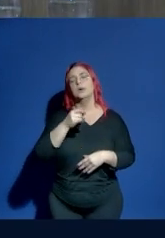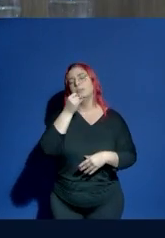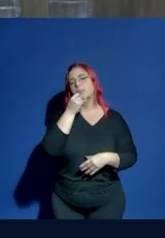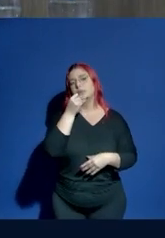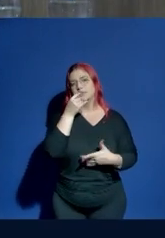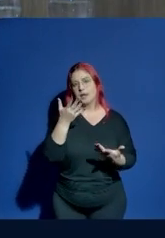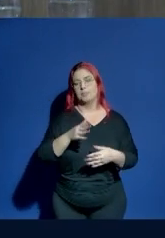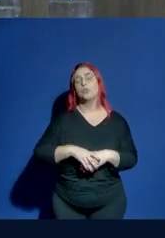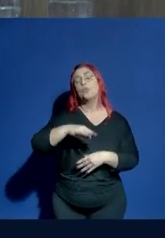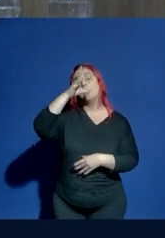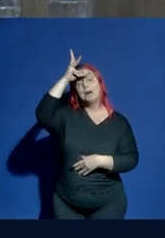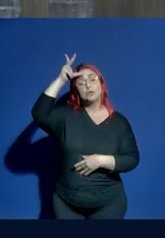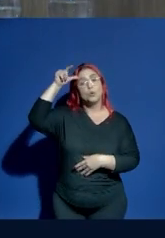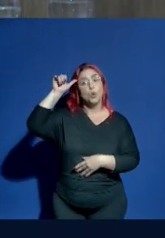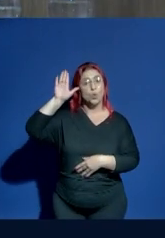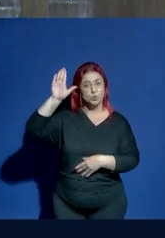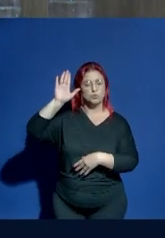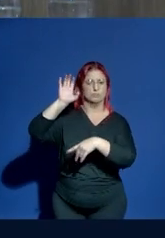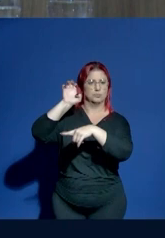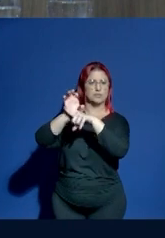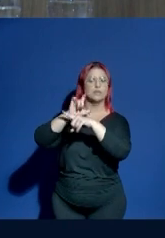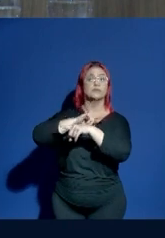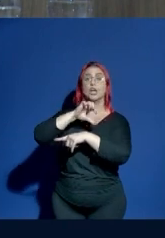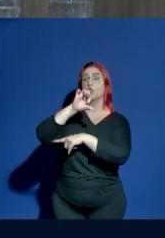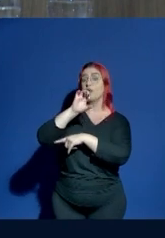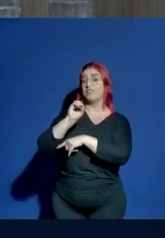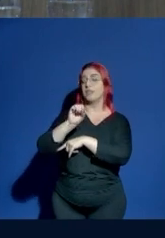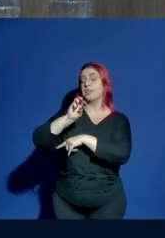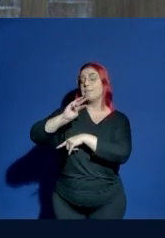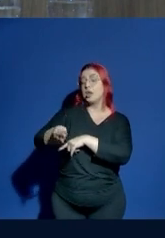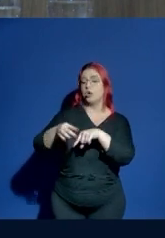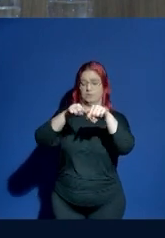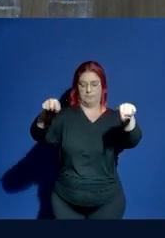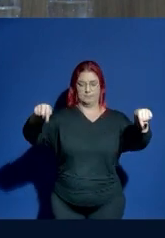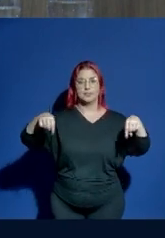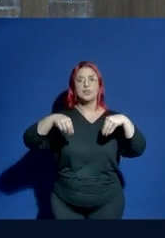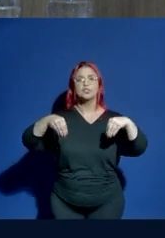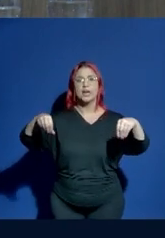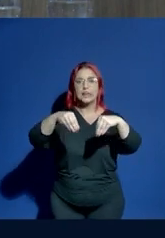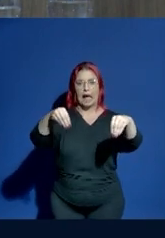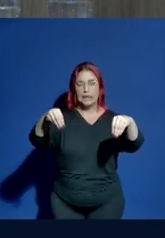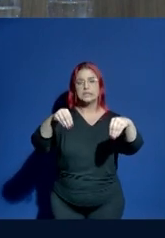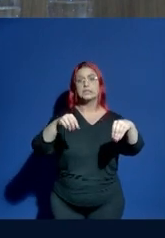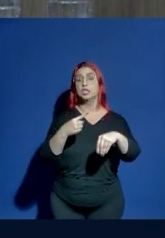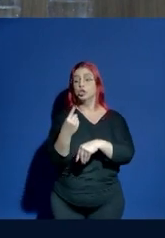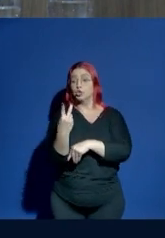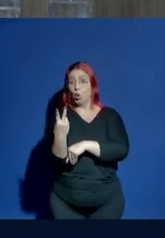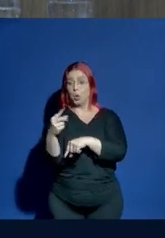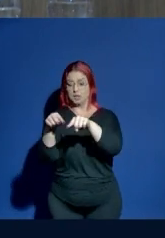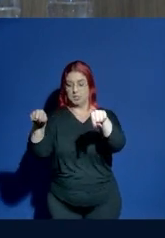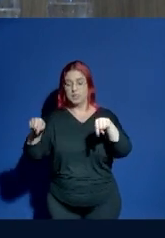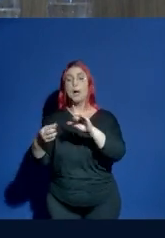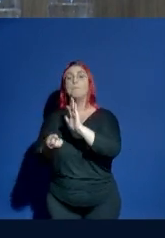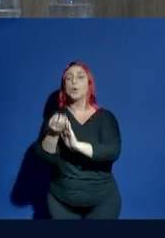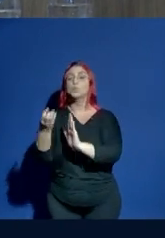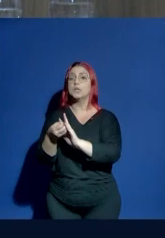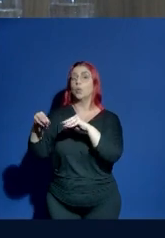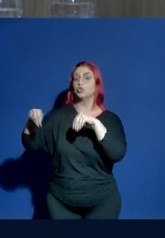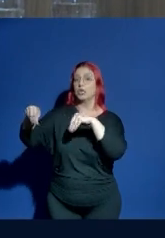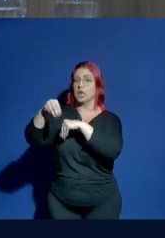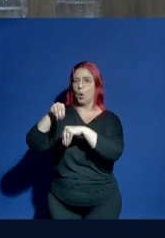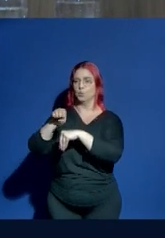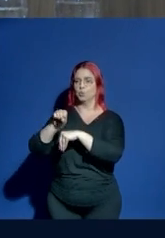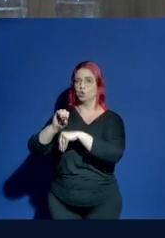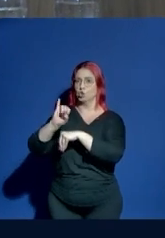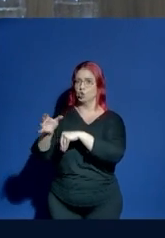exemplo, o estado do Mato Grosso, é um estado que tem 90 milhões de hectares de território, dos quais 12 são utilizados para a produção de grãos,